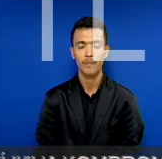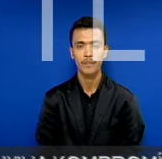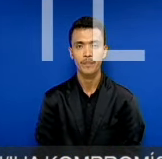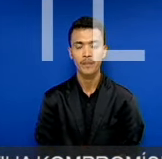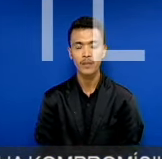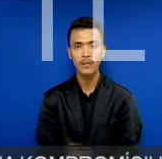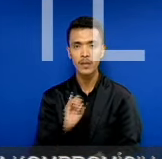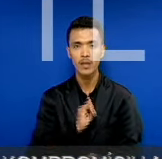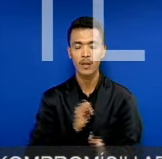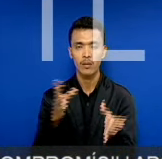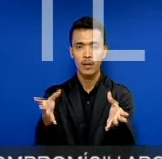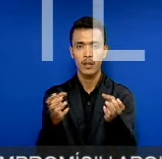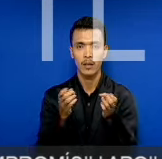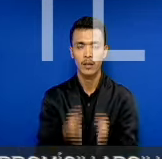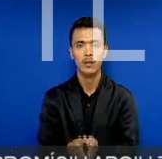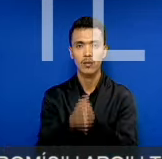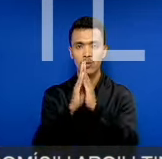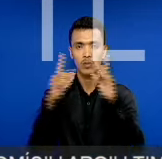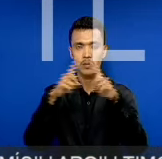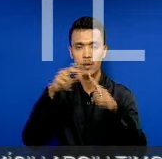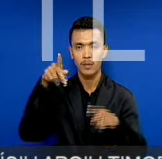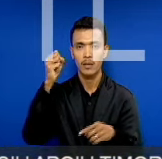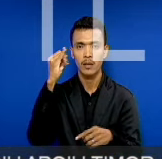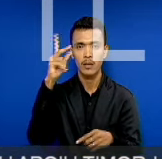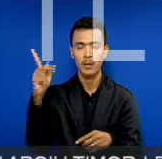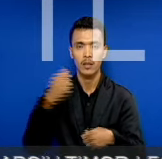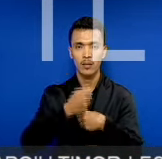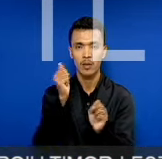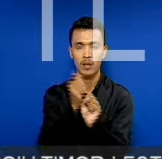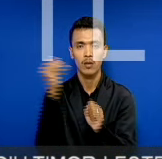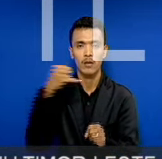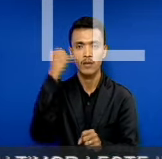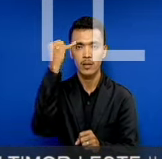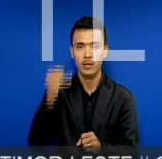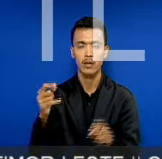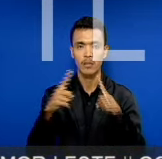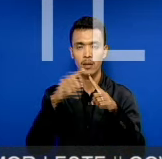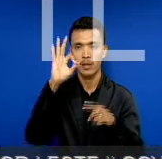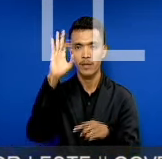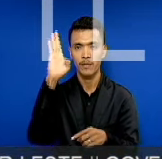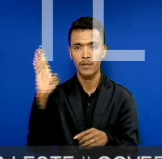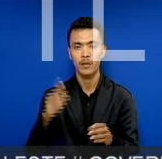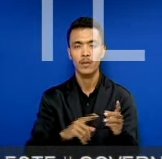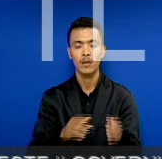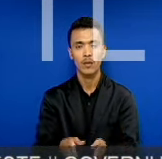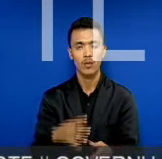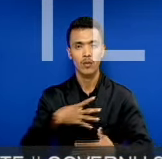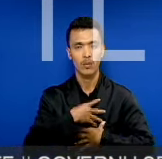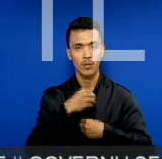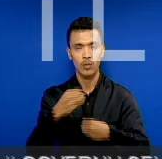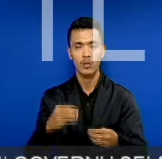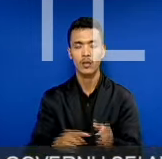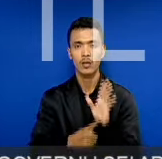hakar katuhusu ba iha psik, ato hal investiga saun ba aidi sir nebema gosta publika, ema